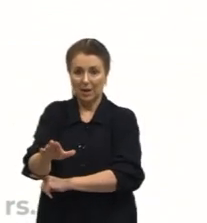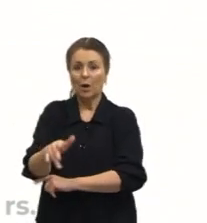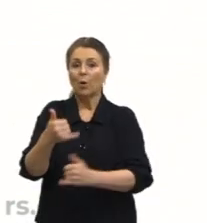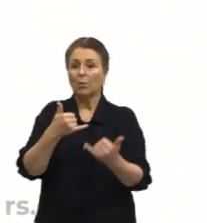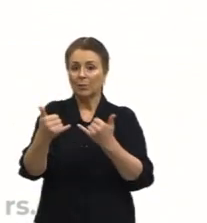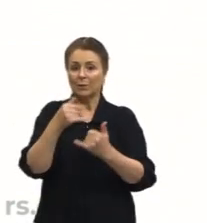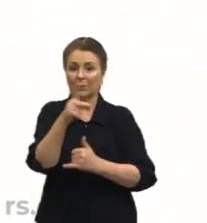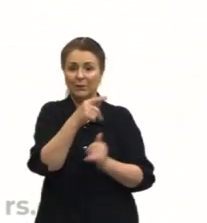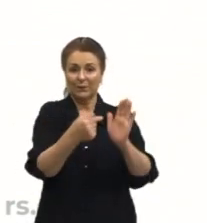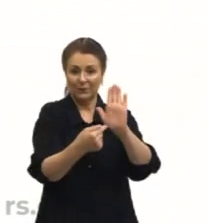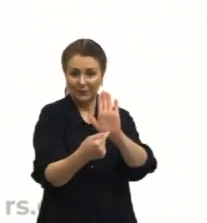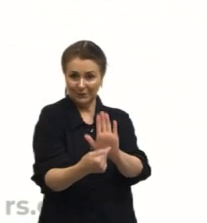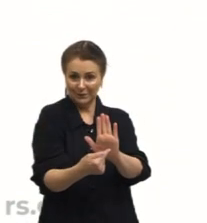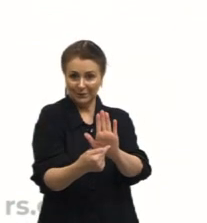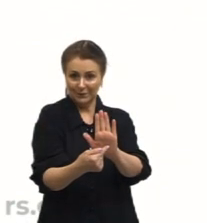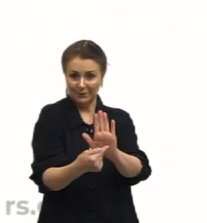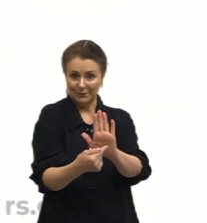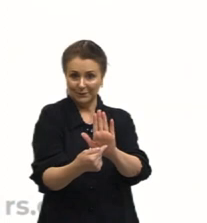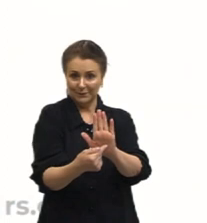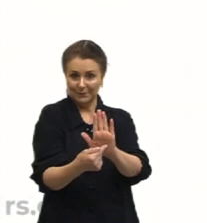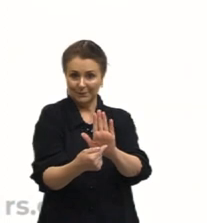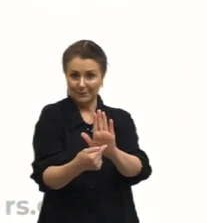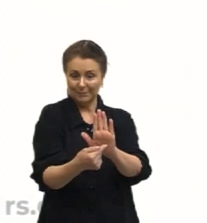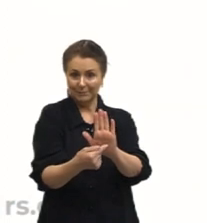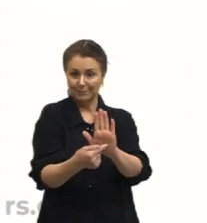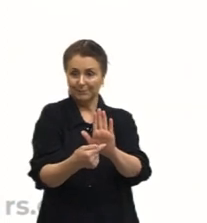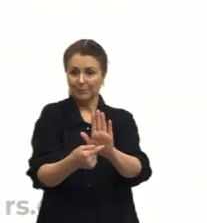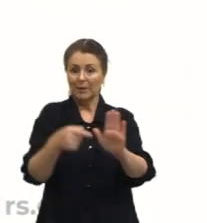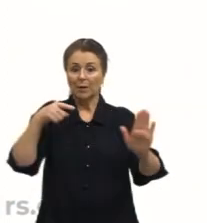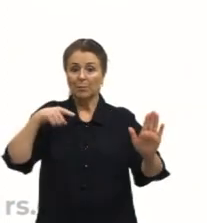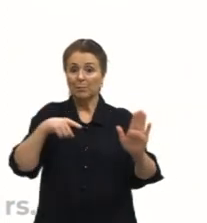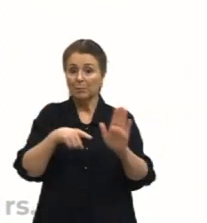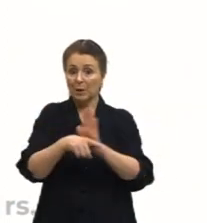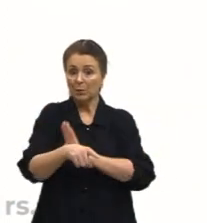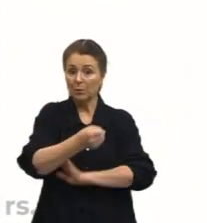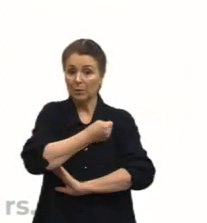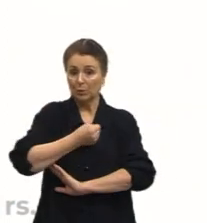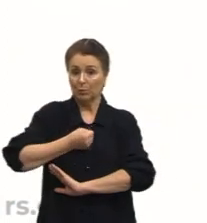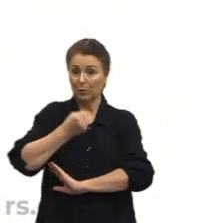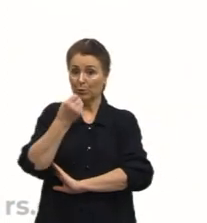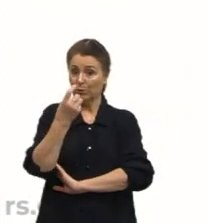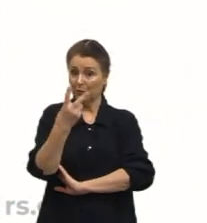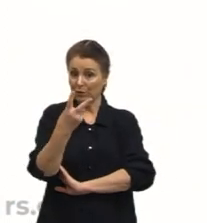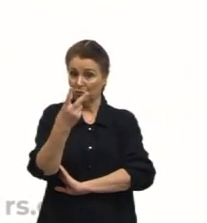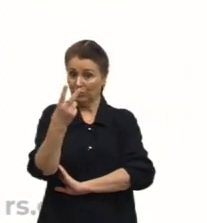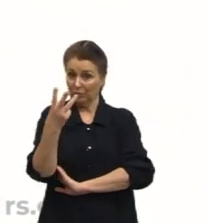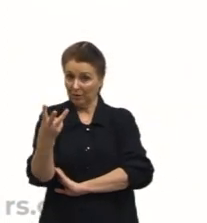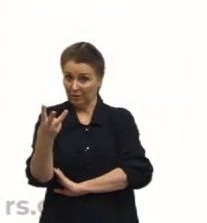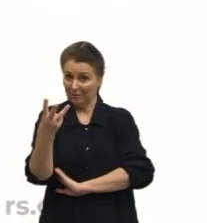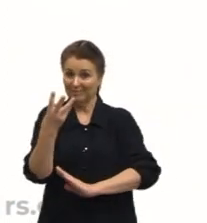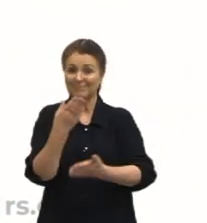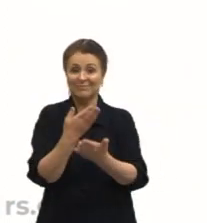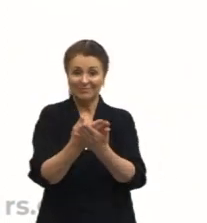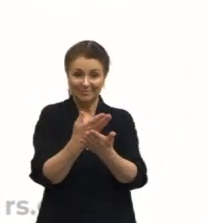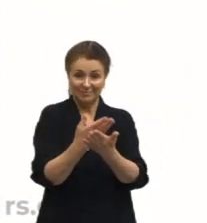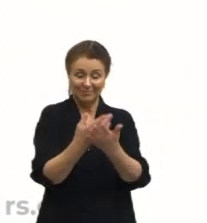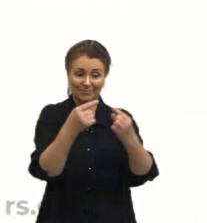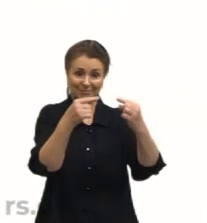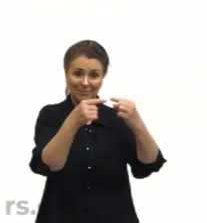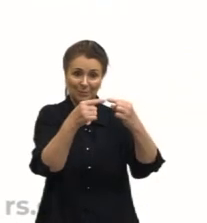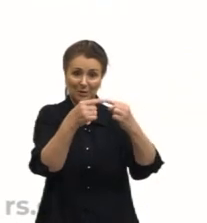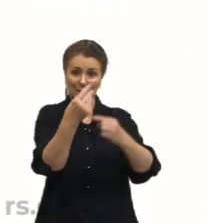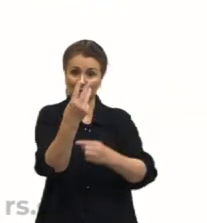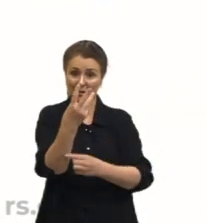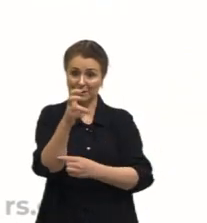entre duas obras artísticas a questão de número 23 vai falar isso sobre as aulas 35 e 36